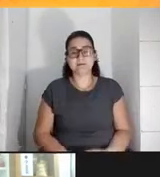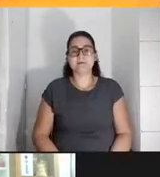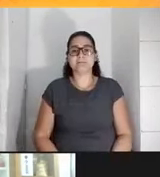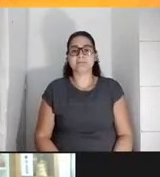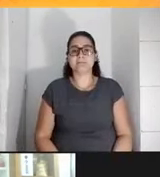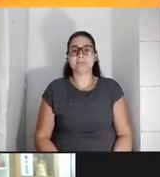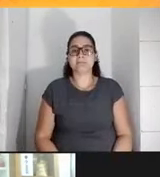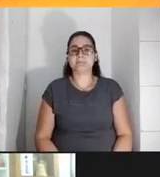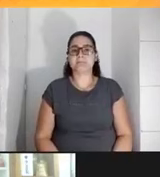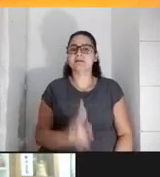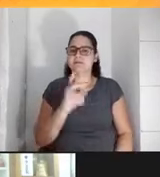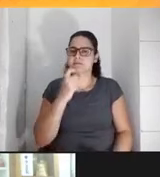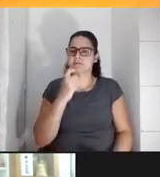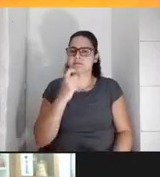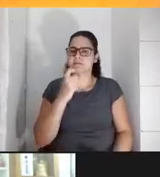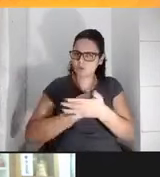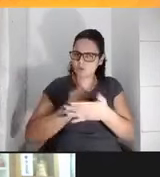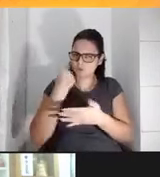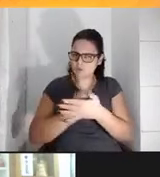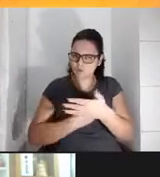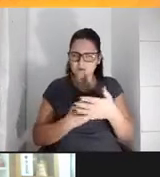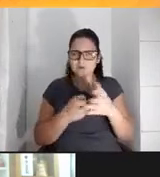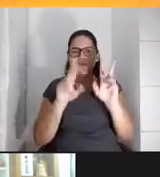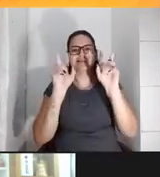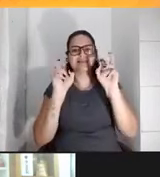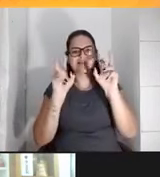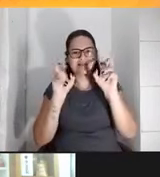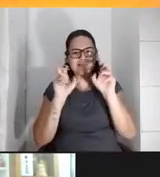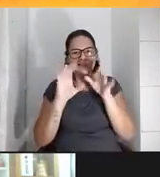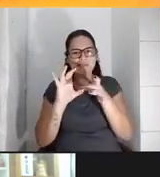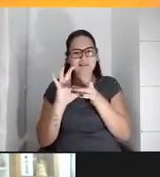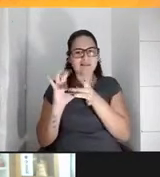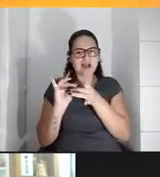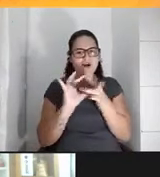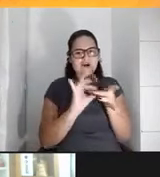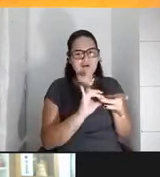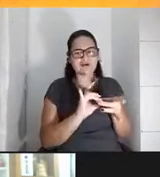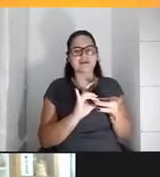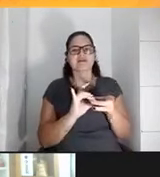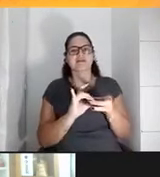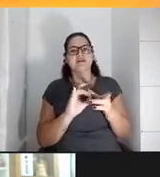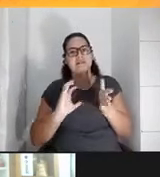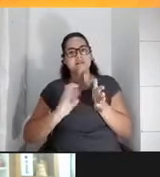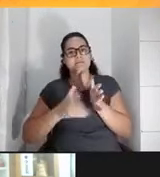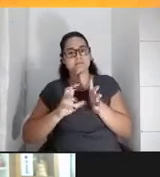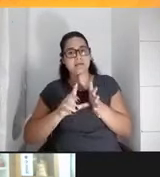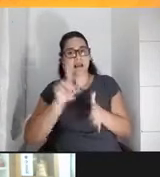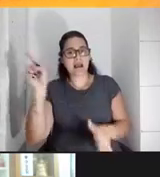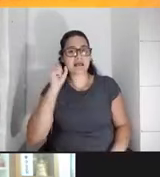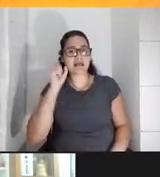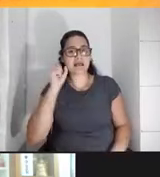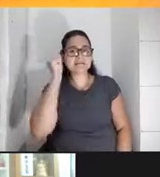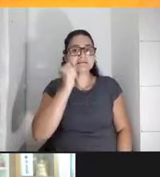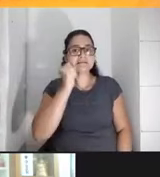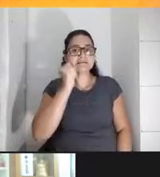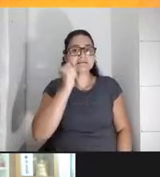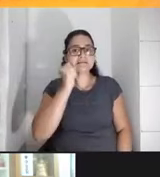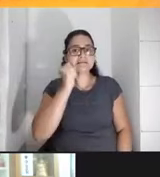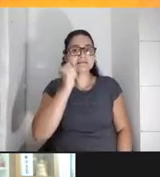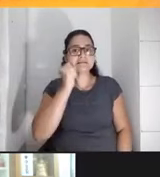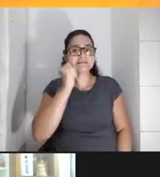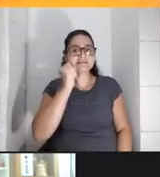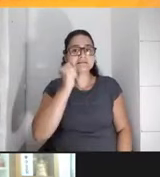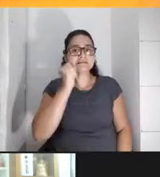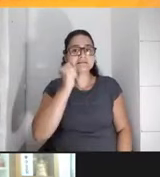uma luta muito grande com relação a isso, seja no parlamento, como senadora, seja nas políticas que fez durante a CNT, na